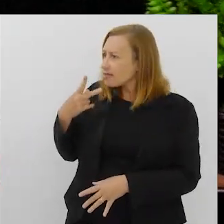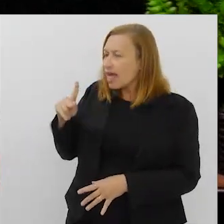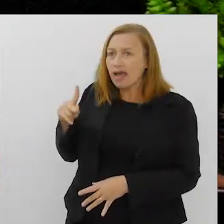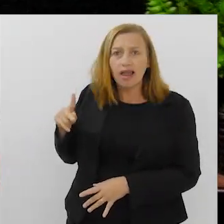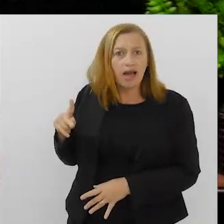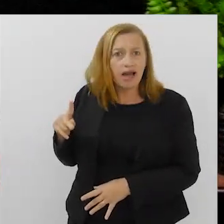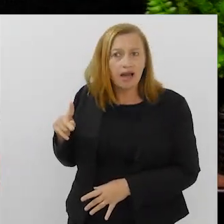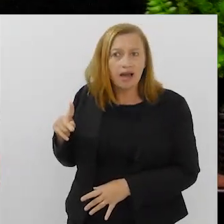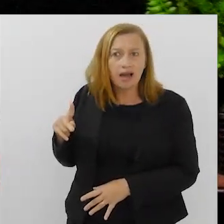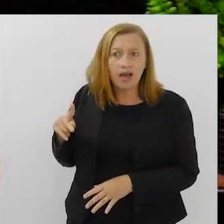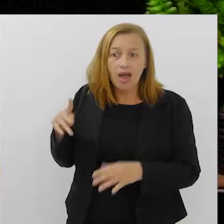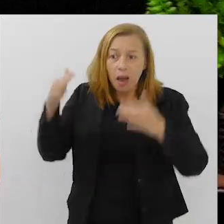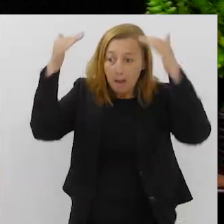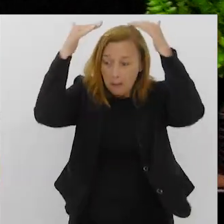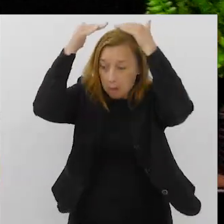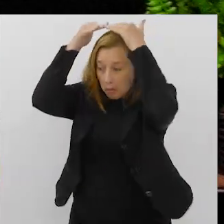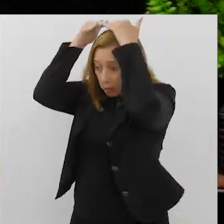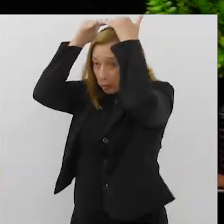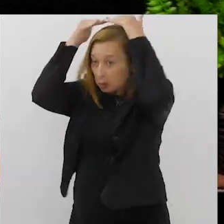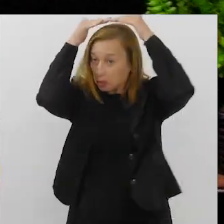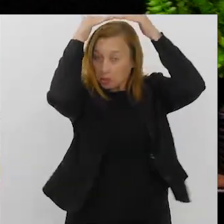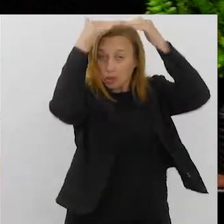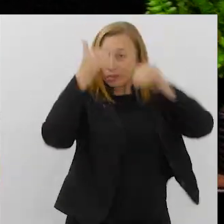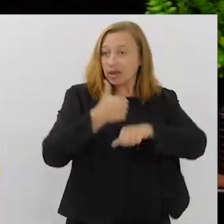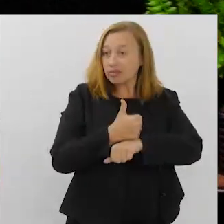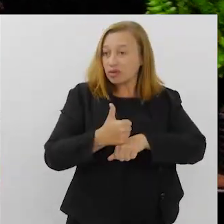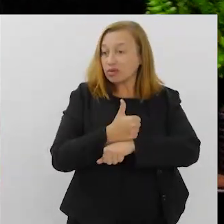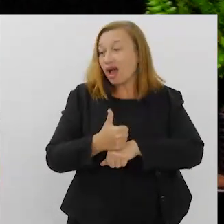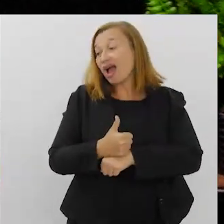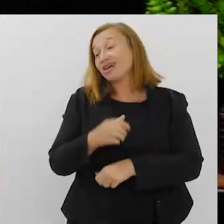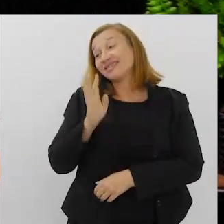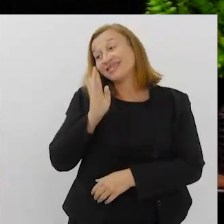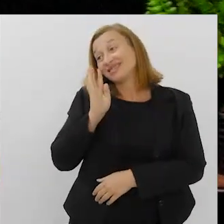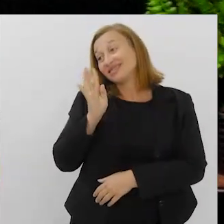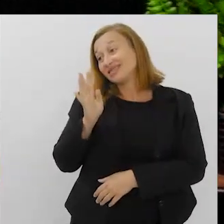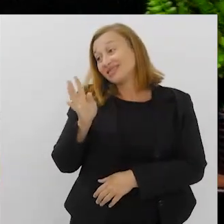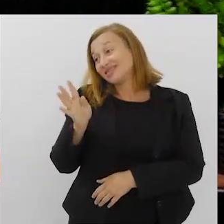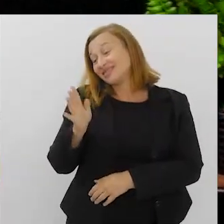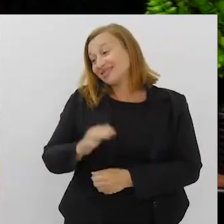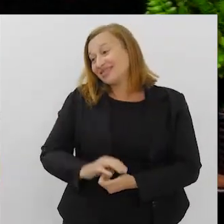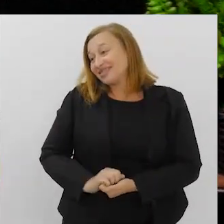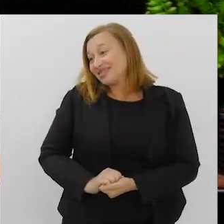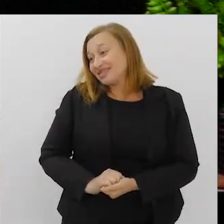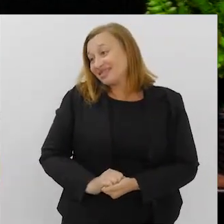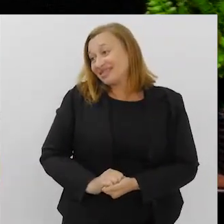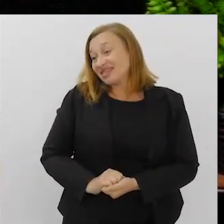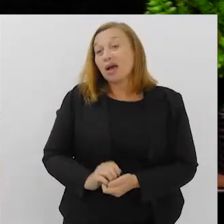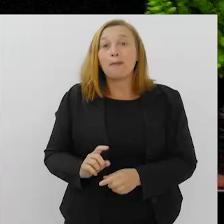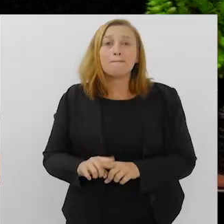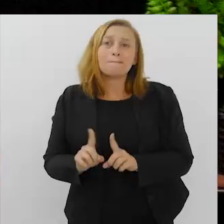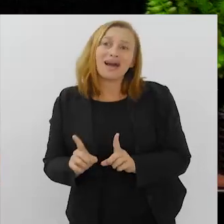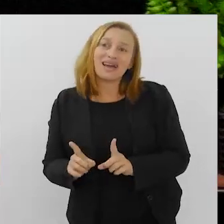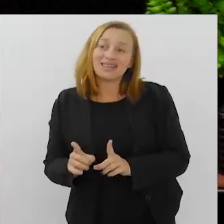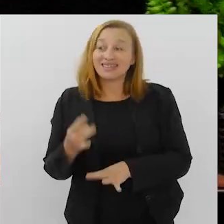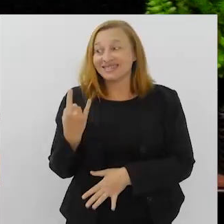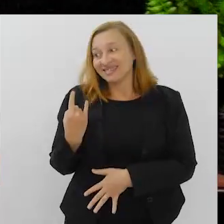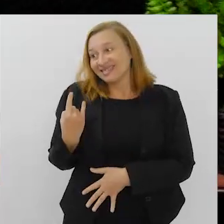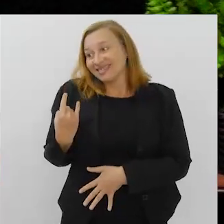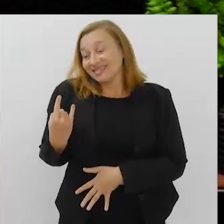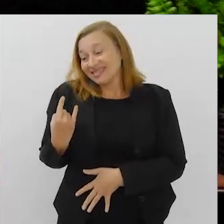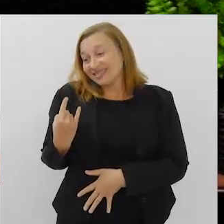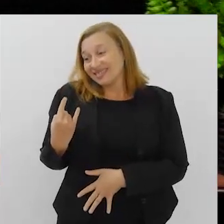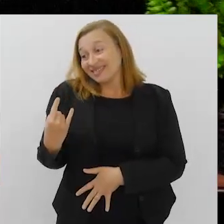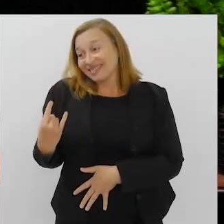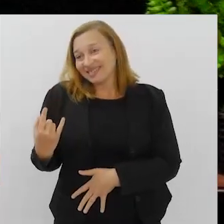é bailarina profissional, né? E ela viu aquilo como uma extensão do sonho, óbvio, né? Um sonho, mas aquela chama,